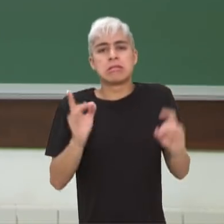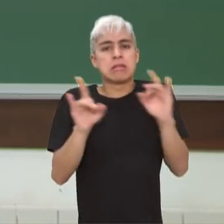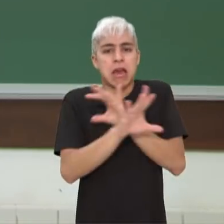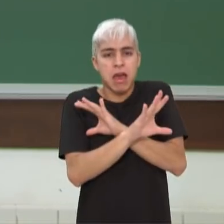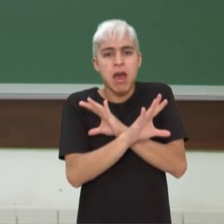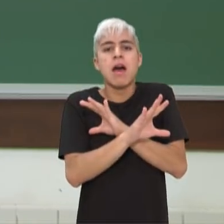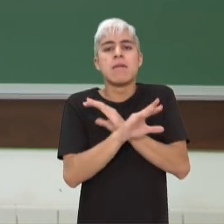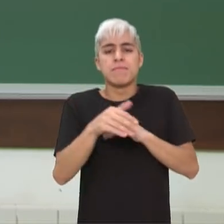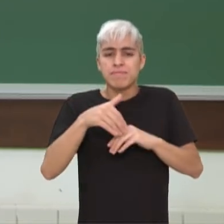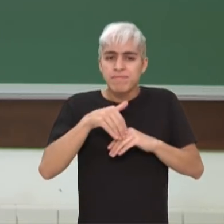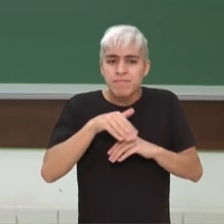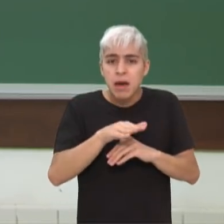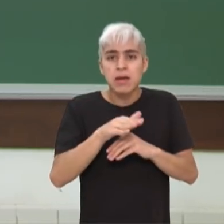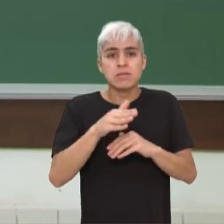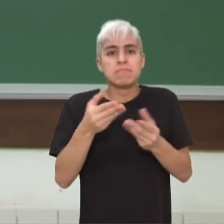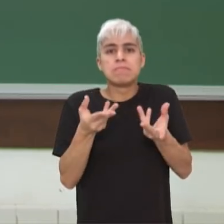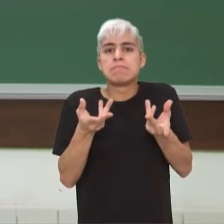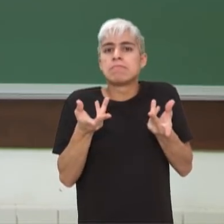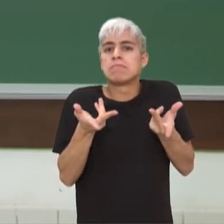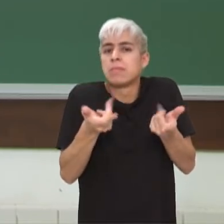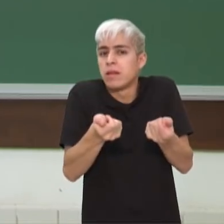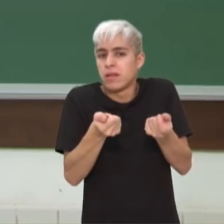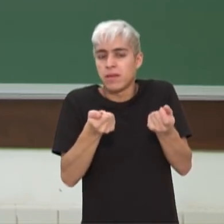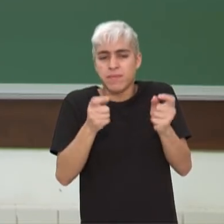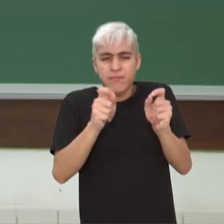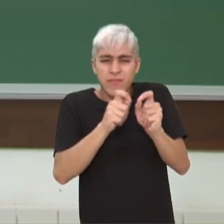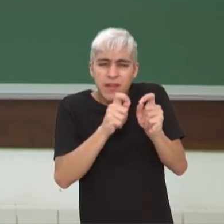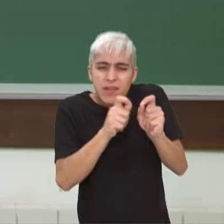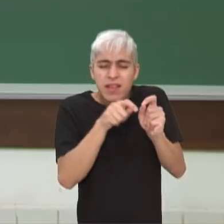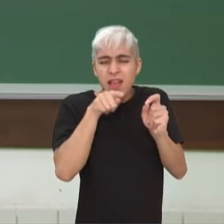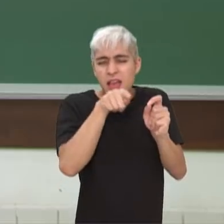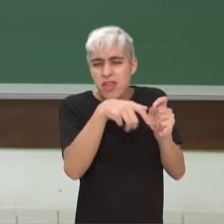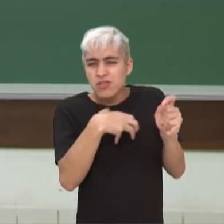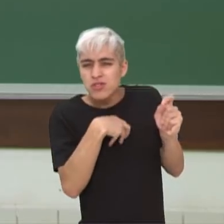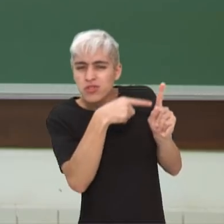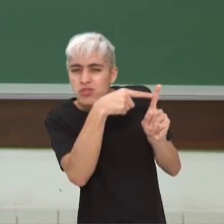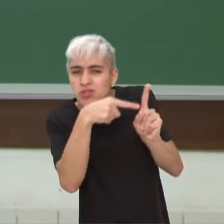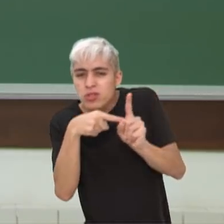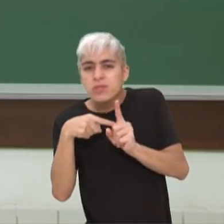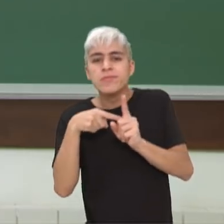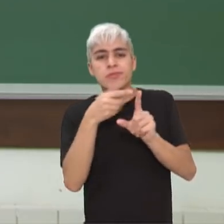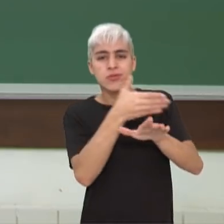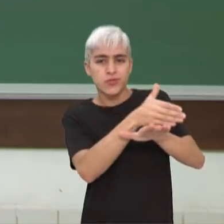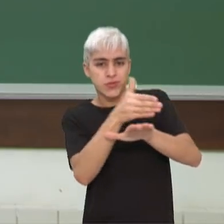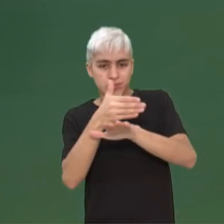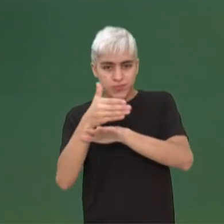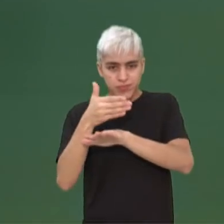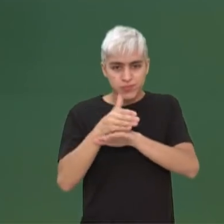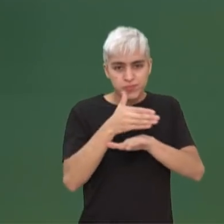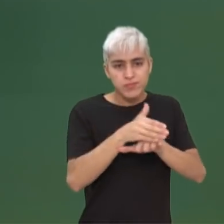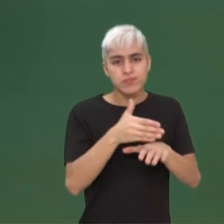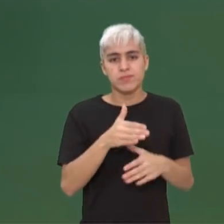você vai ter mais êxito e mais facilidade em fazer esses tipos de exercícios.